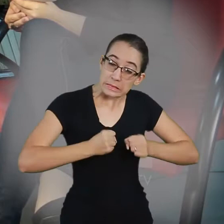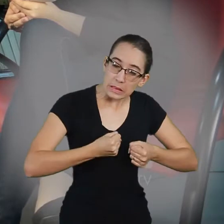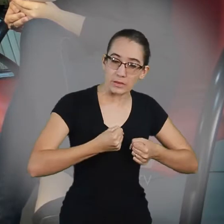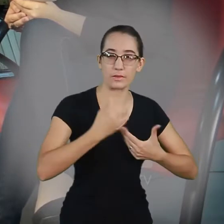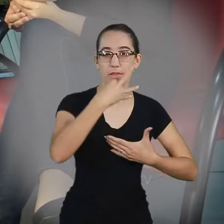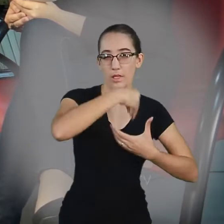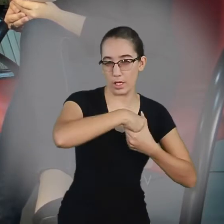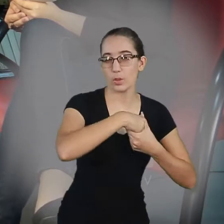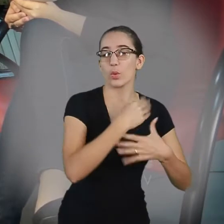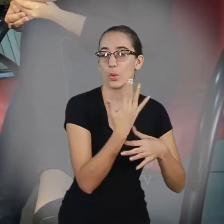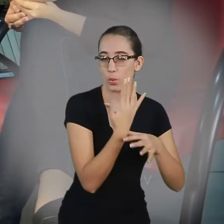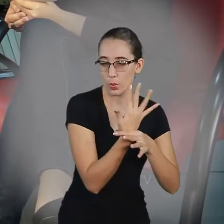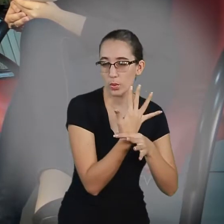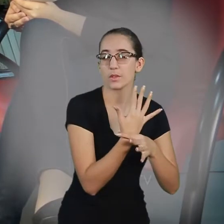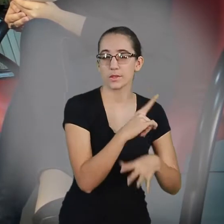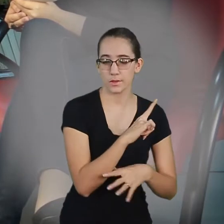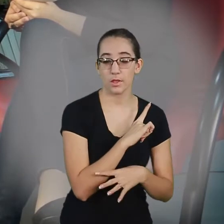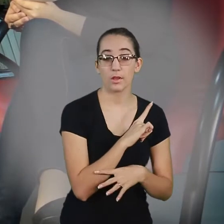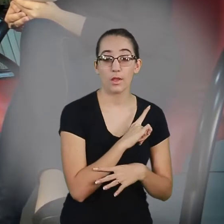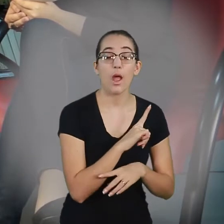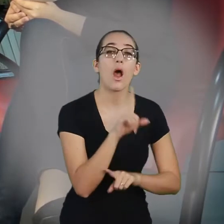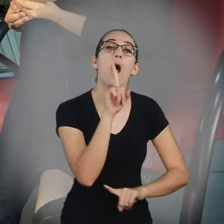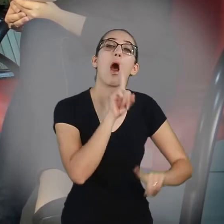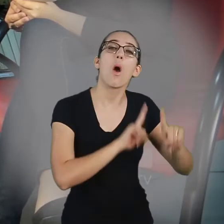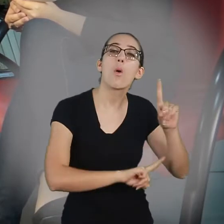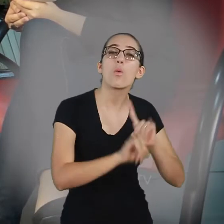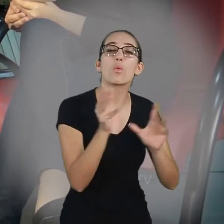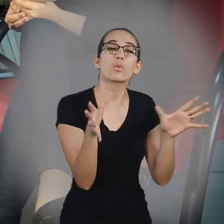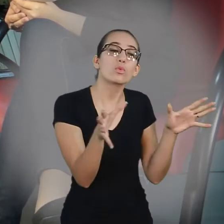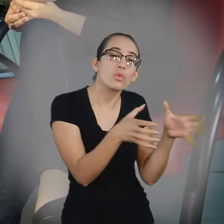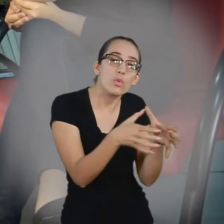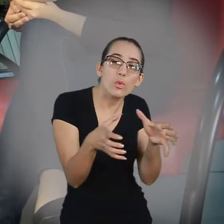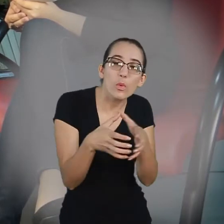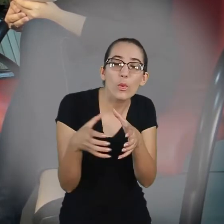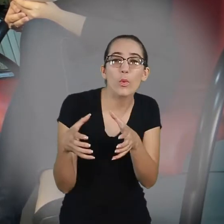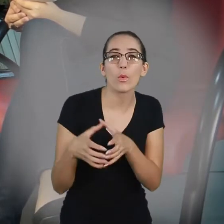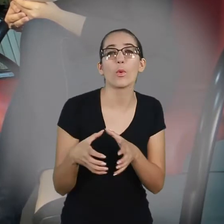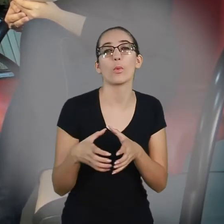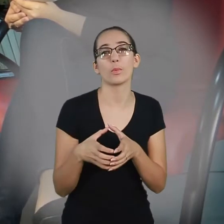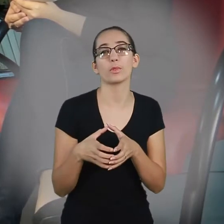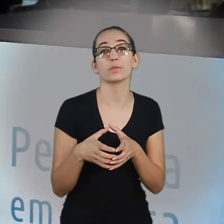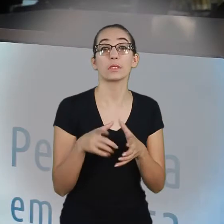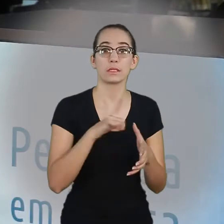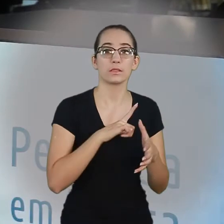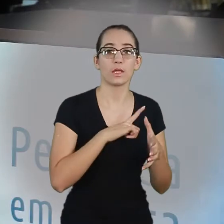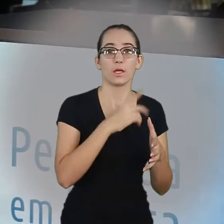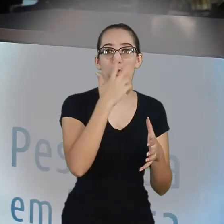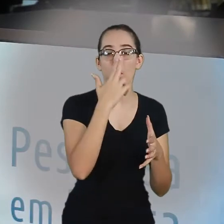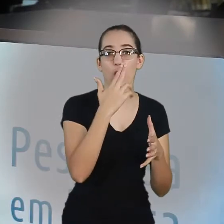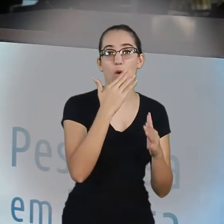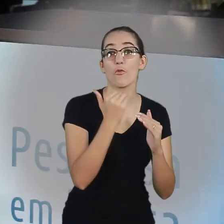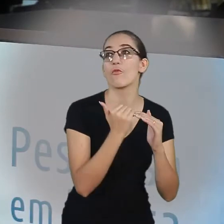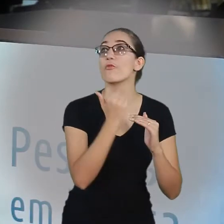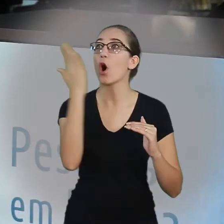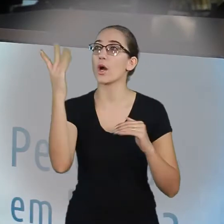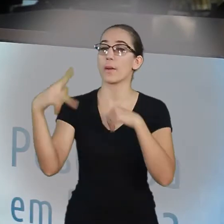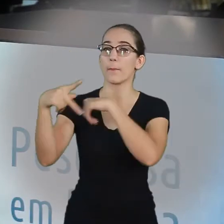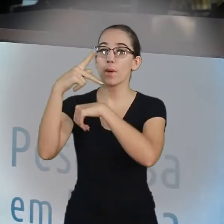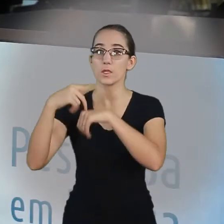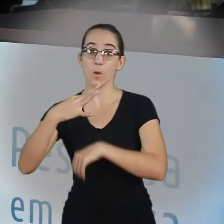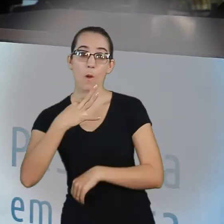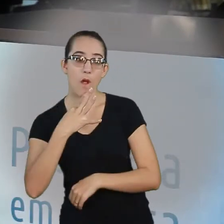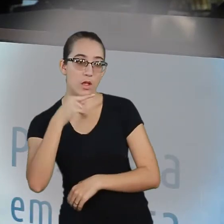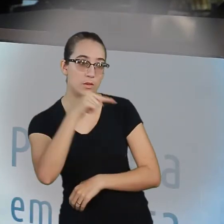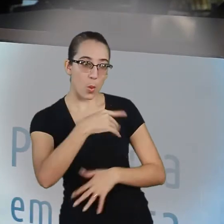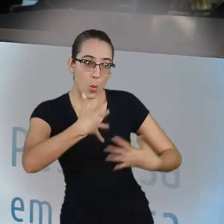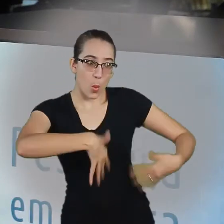gente tem alguns grupos que se consolidam, alguns grupos de referência nacional, mas os